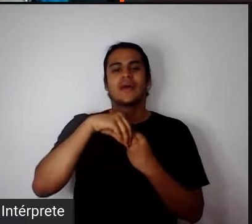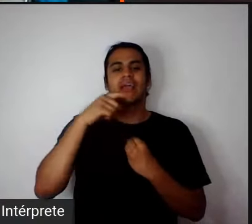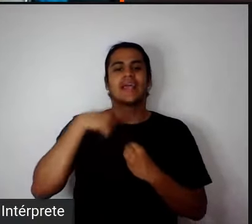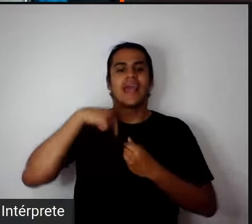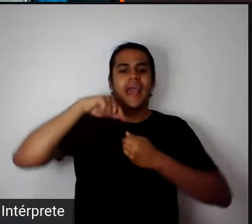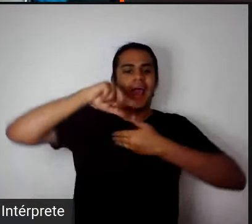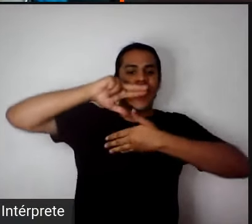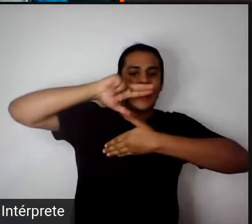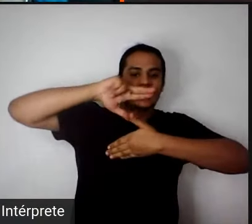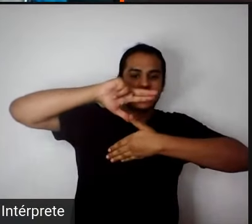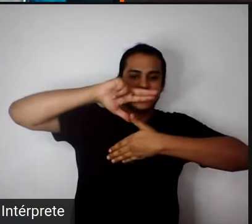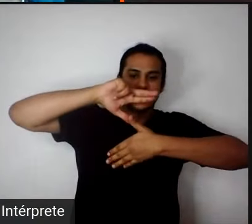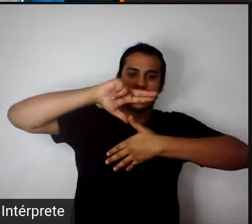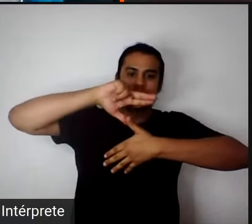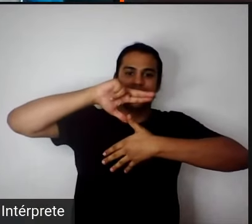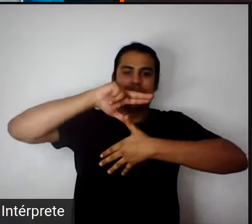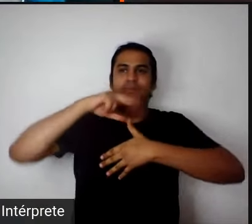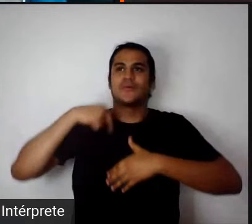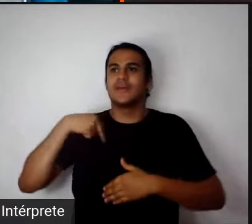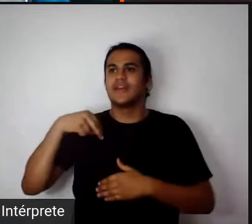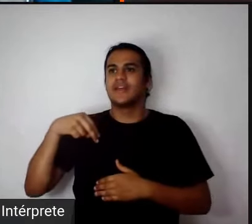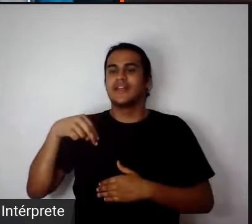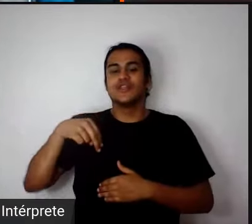de nórdico.